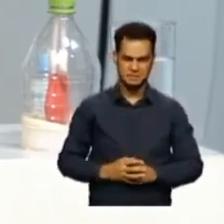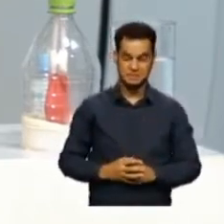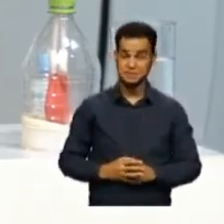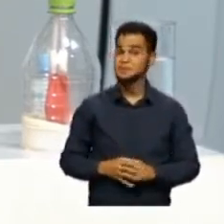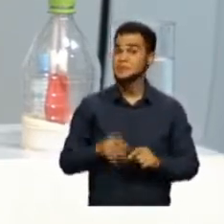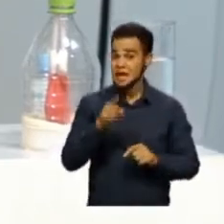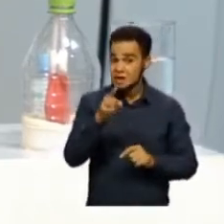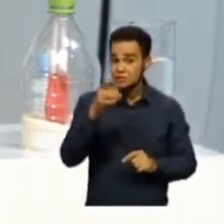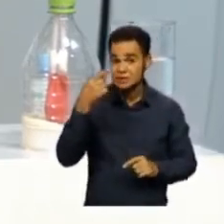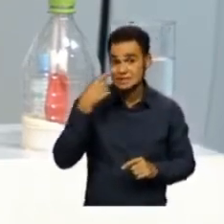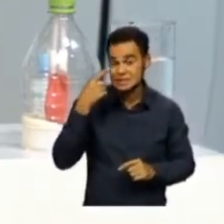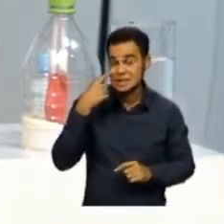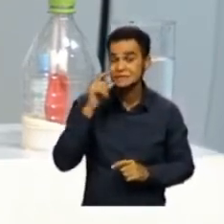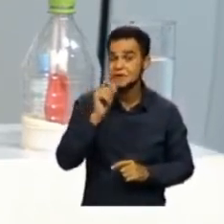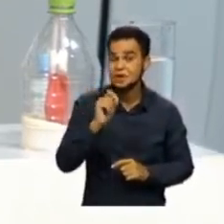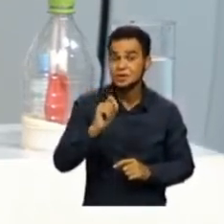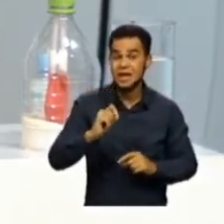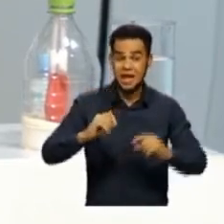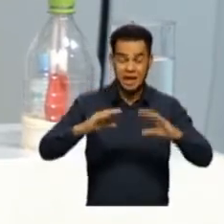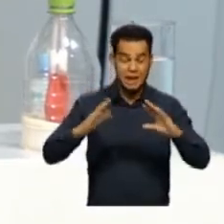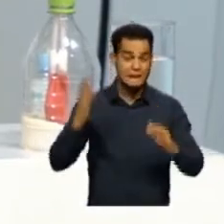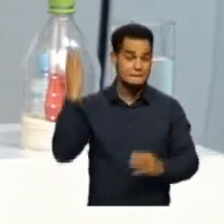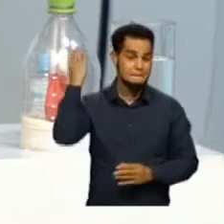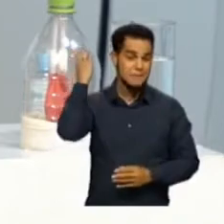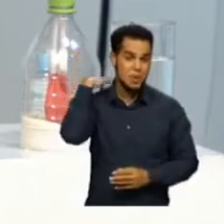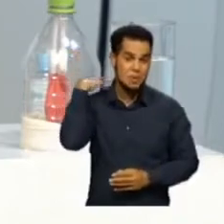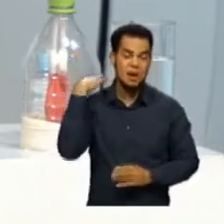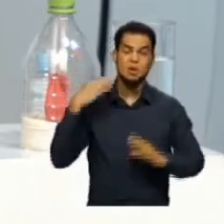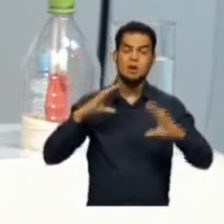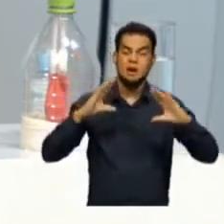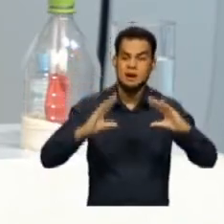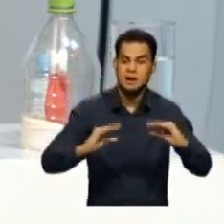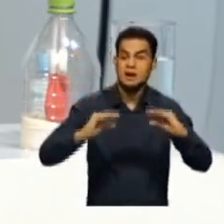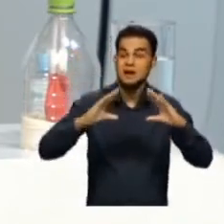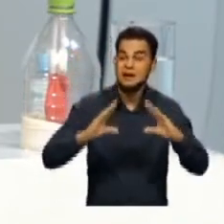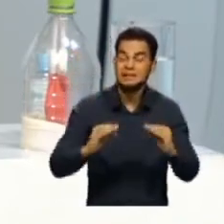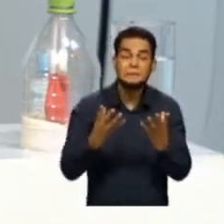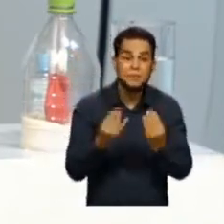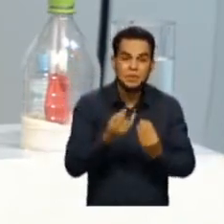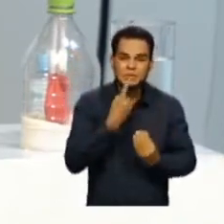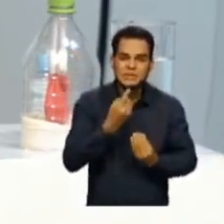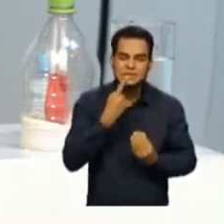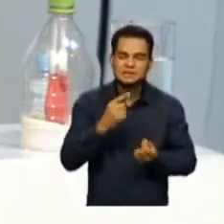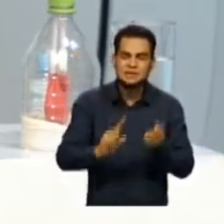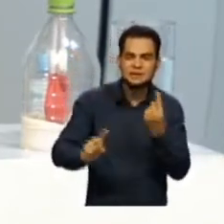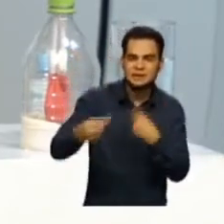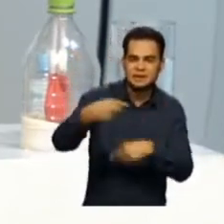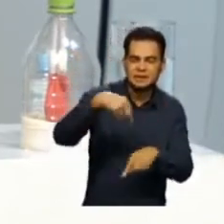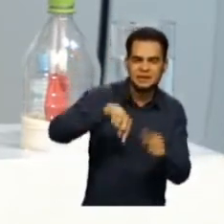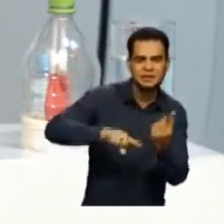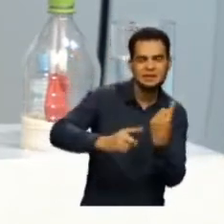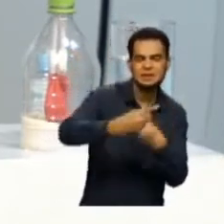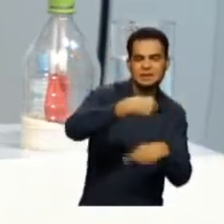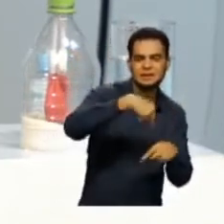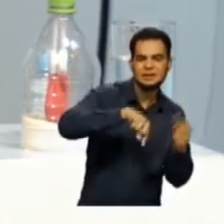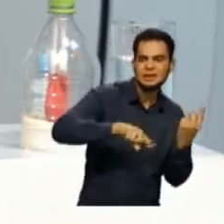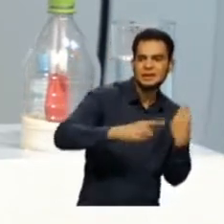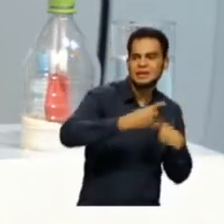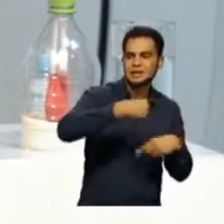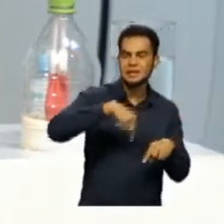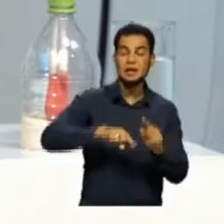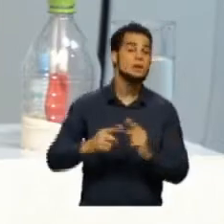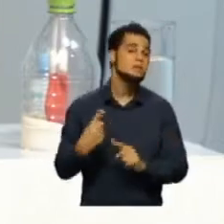ele é muito vascularizado, ele tem muitos vasos sanguíneos, porque são esses vasos sanguíneos que vai